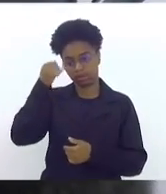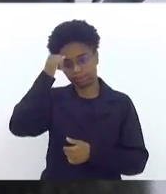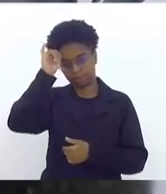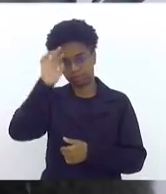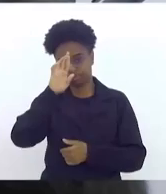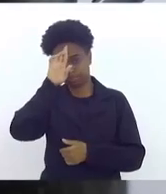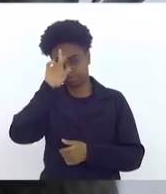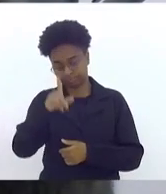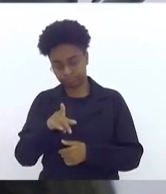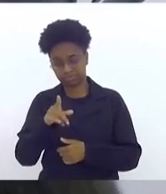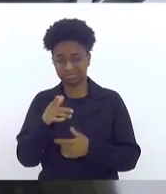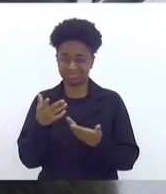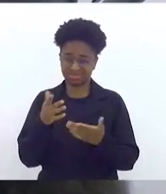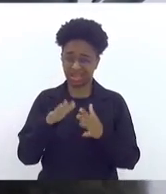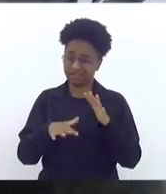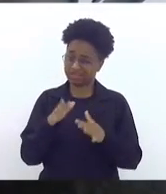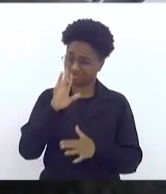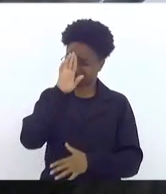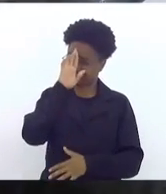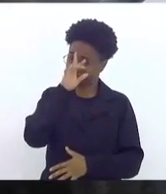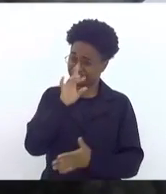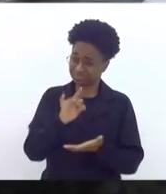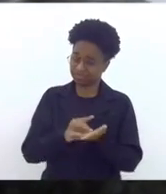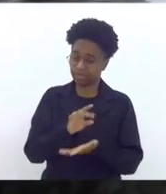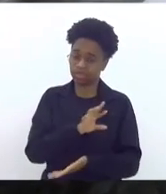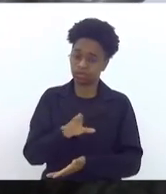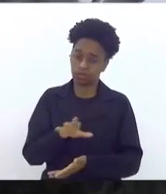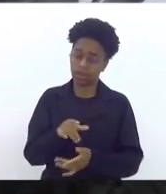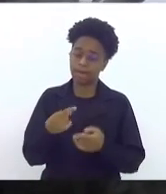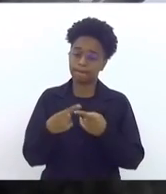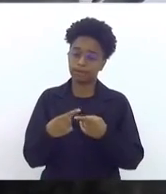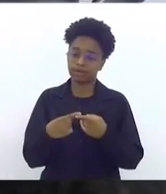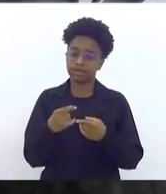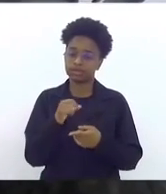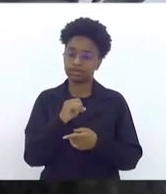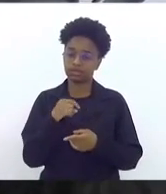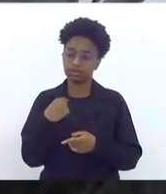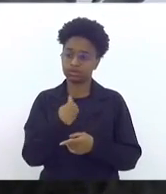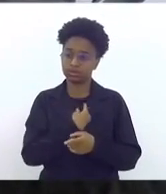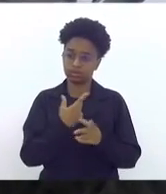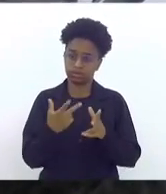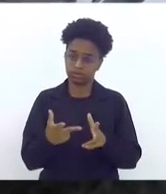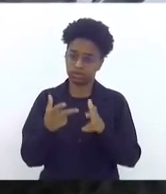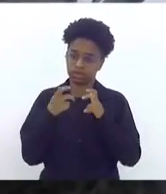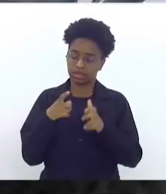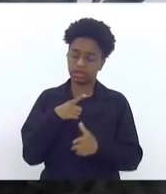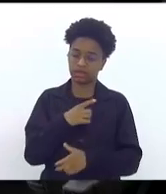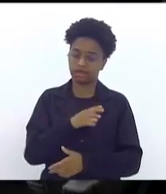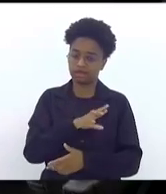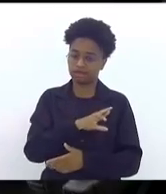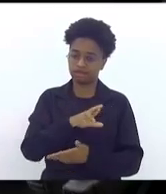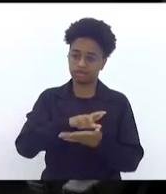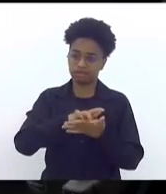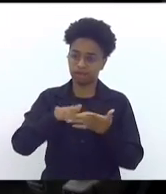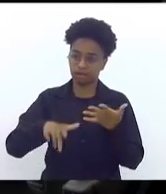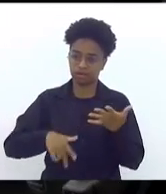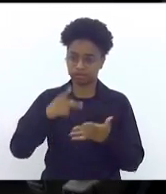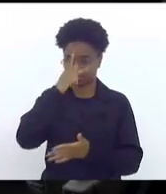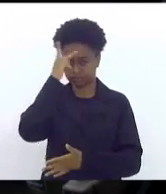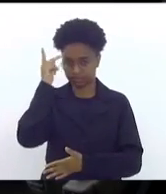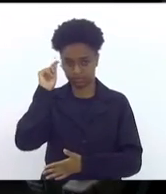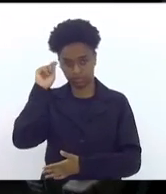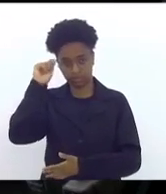não tão equívocos assim, porque, afinal de contas, quando a gente vê que é um número elevado de pessoas